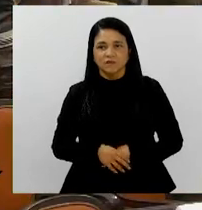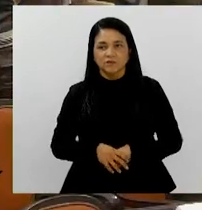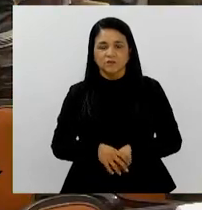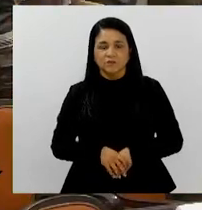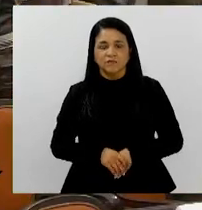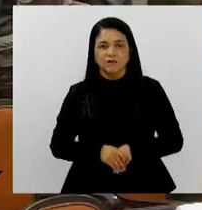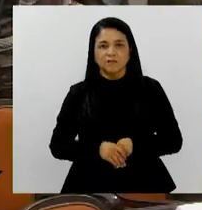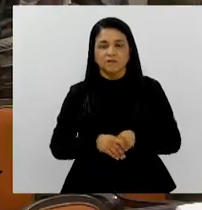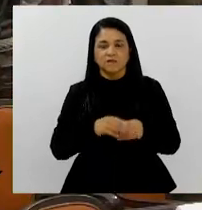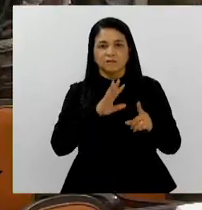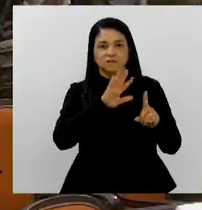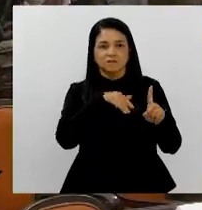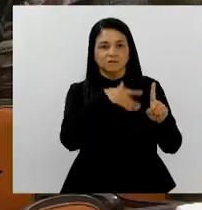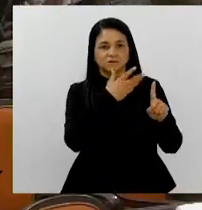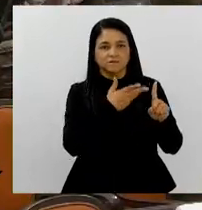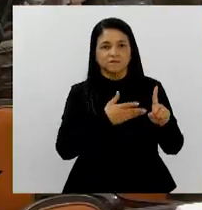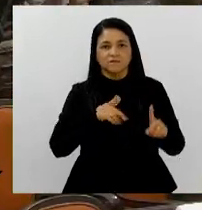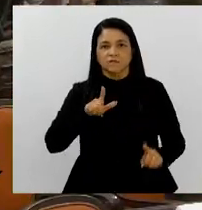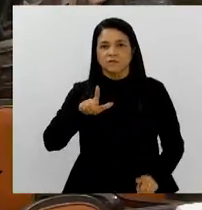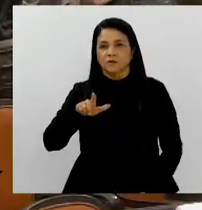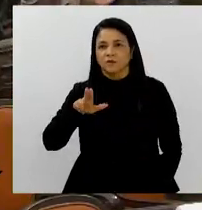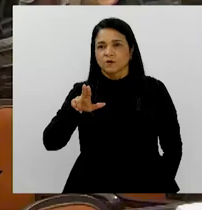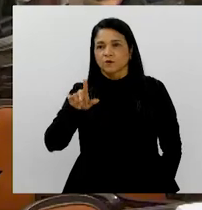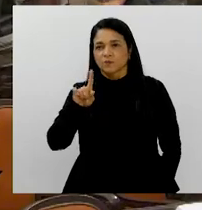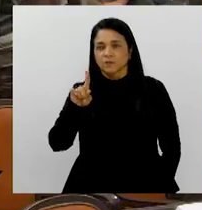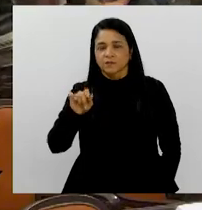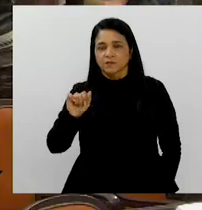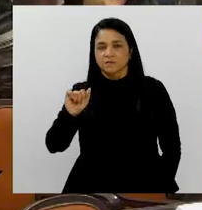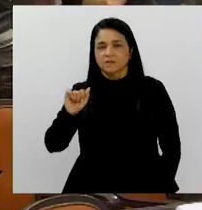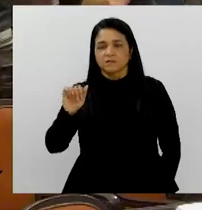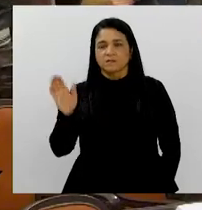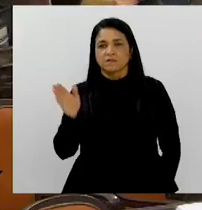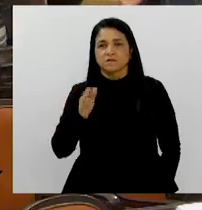Próximo agraciado, Luiz Antônio Pilar.